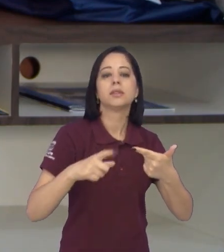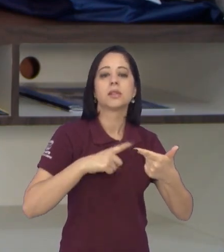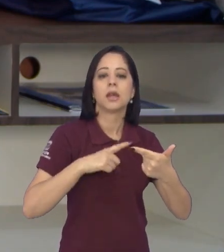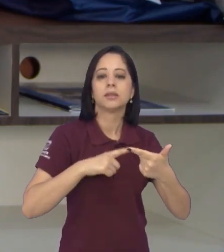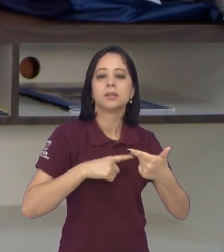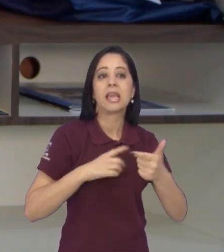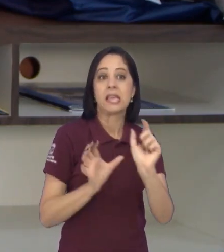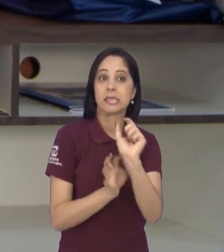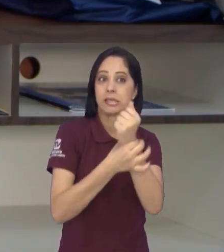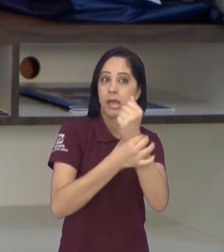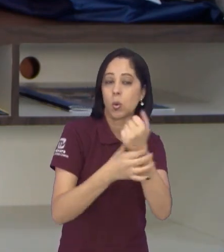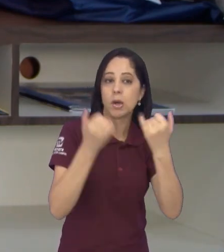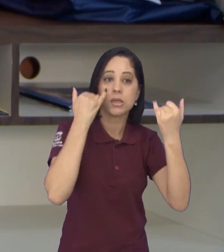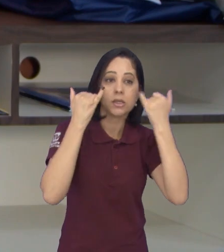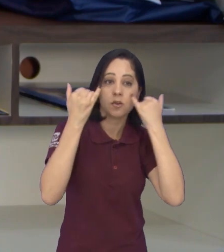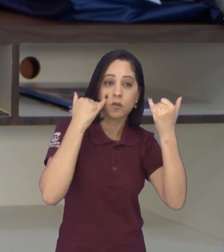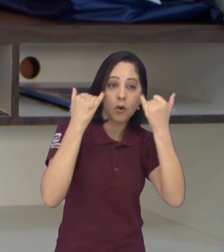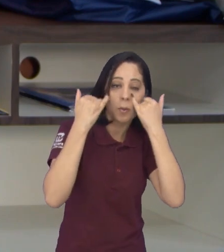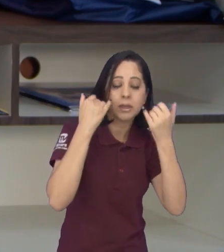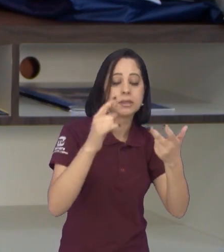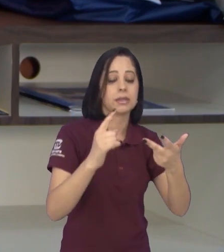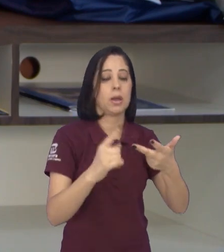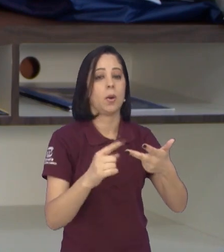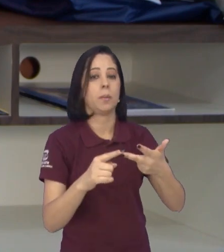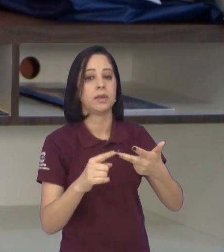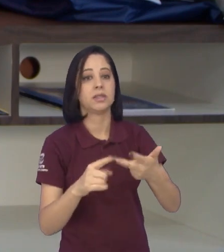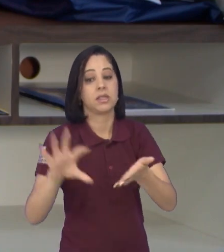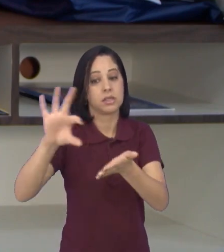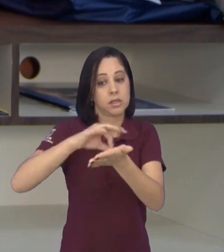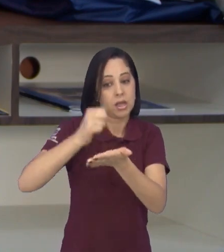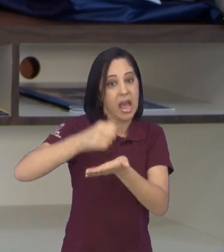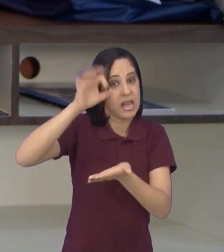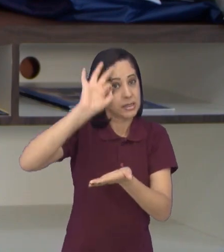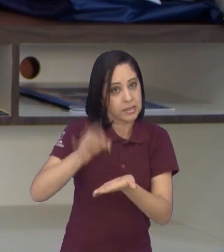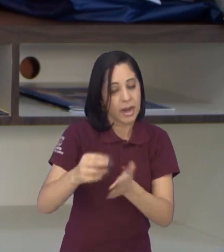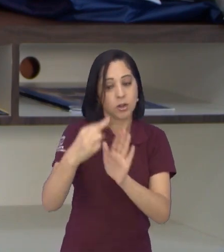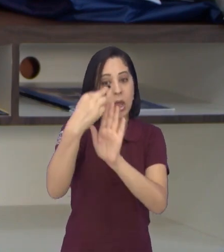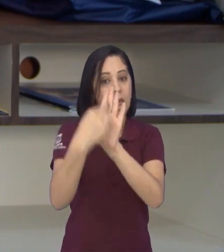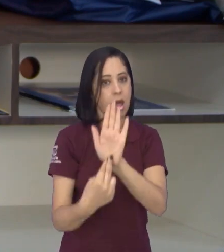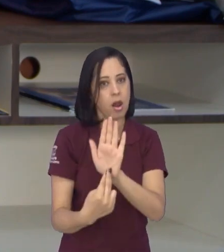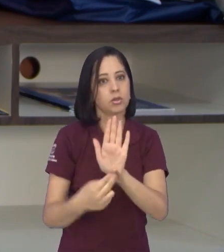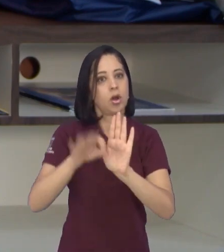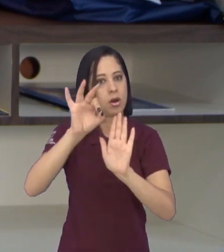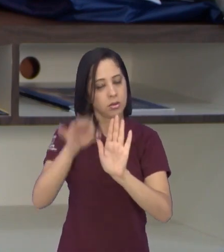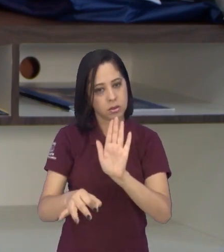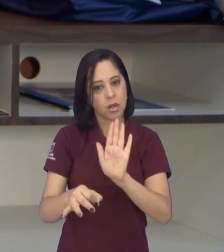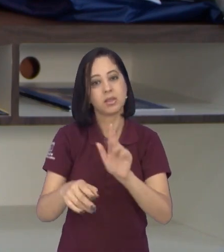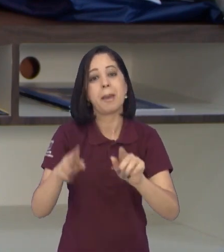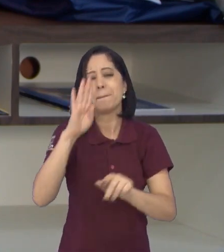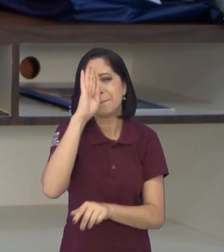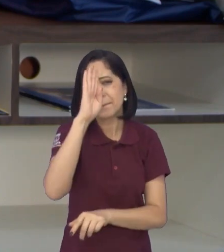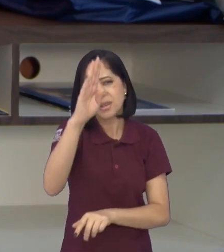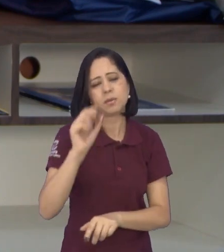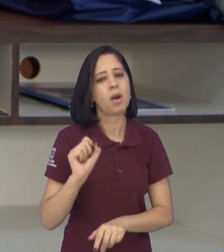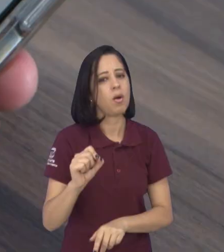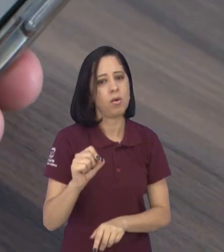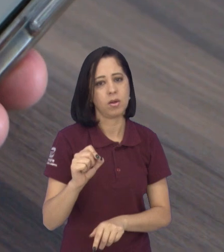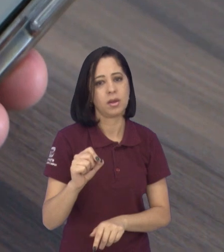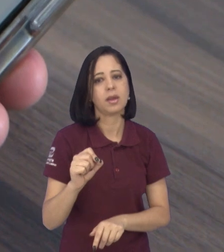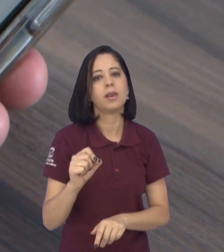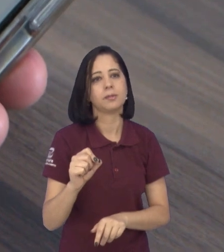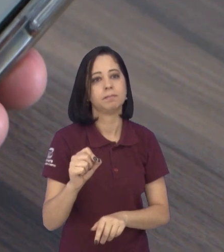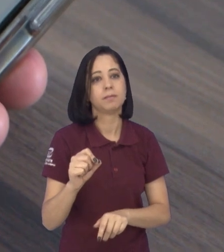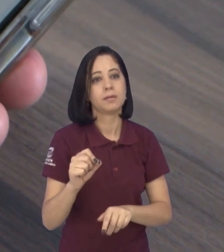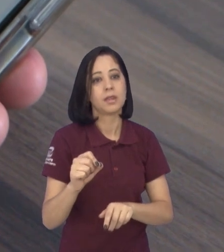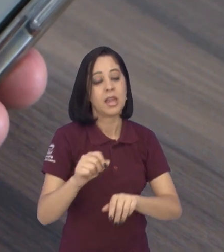política de segurança da informação, ela tem que ter o registro de operação, relatório de impacto e, principalmente, disseminar a